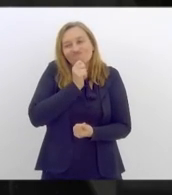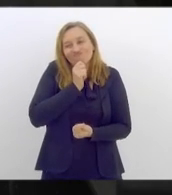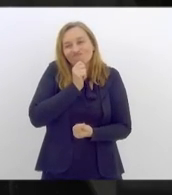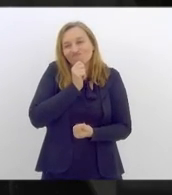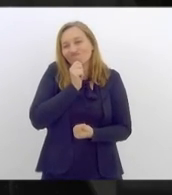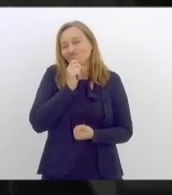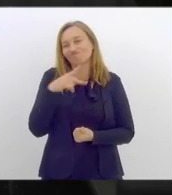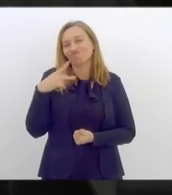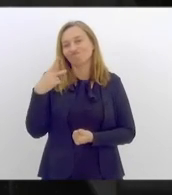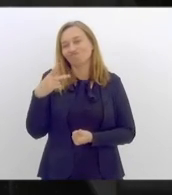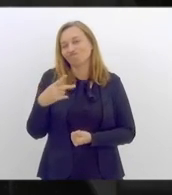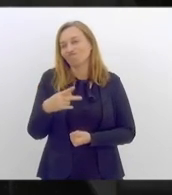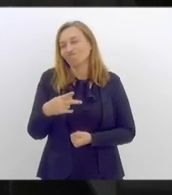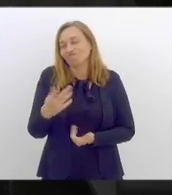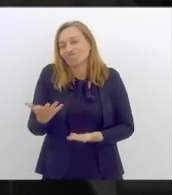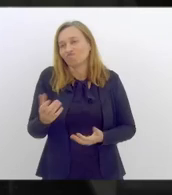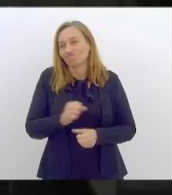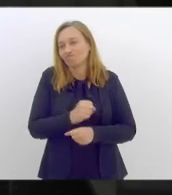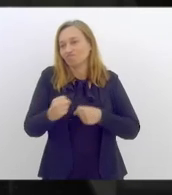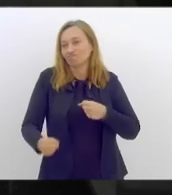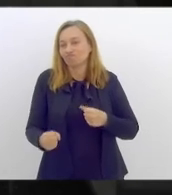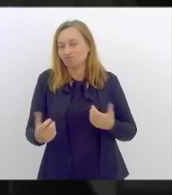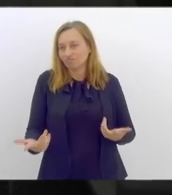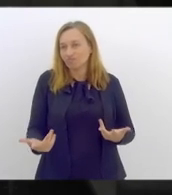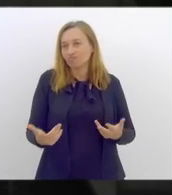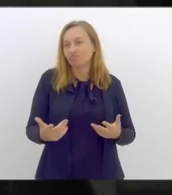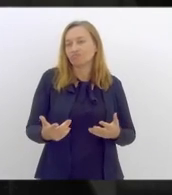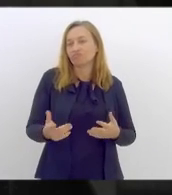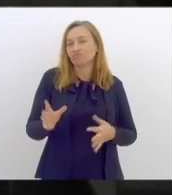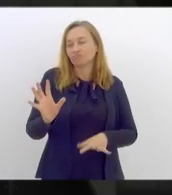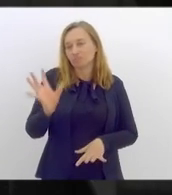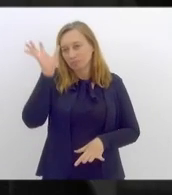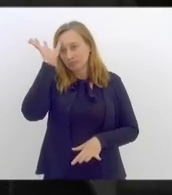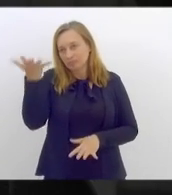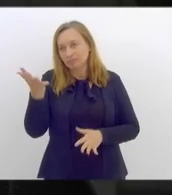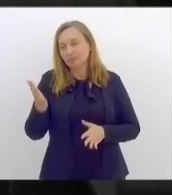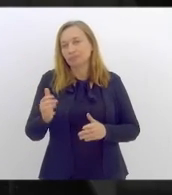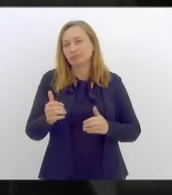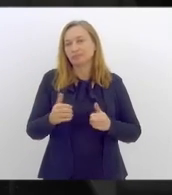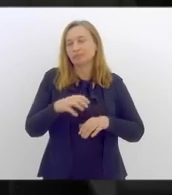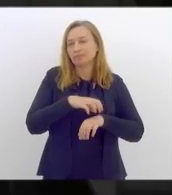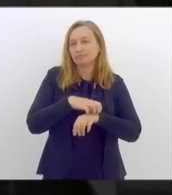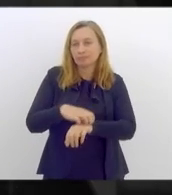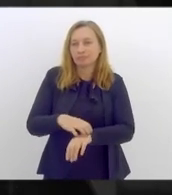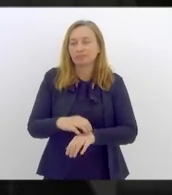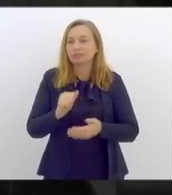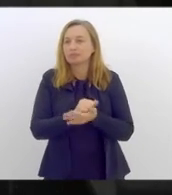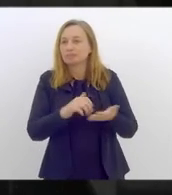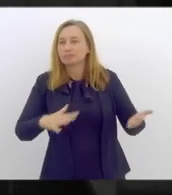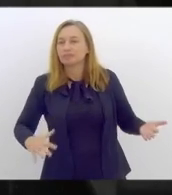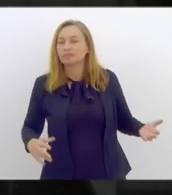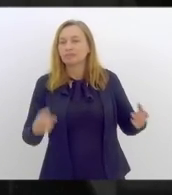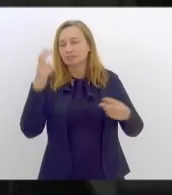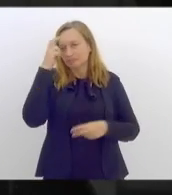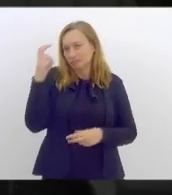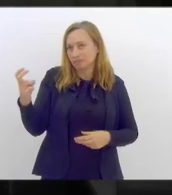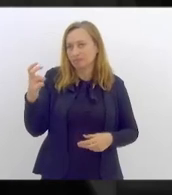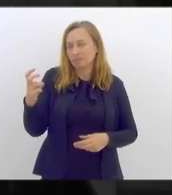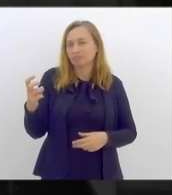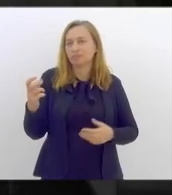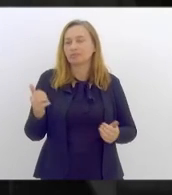nenhum apoio do poder público sem nenhum apoio de políticas públicas mas soluções urbanas atividades culturais atividades esportivas enfim